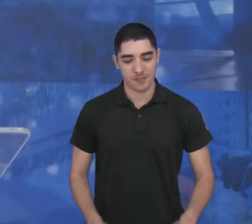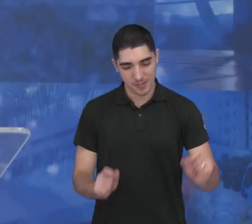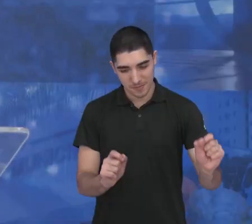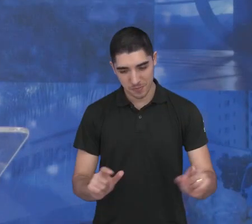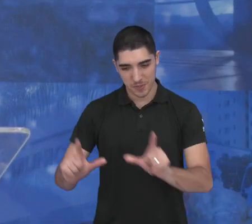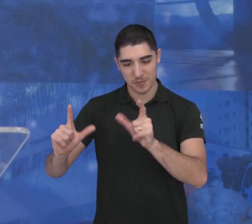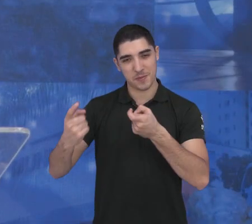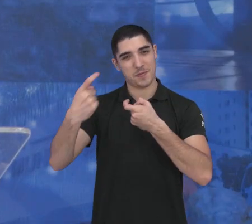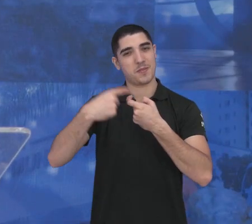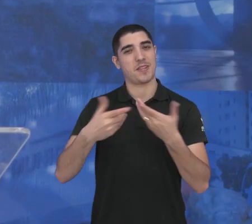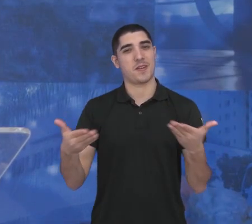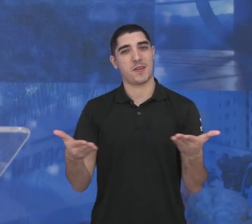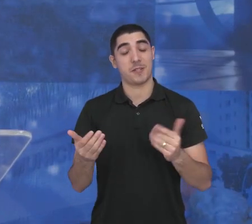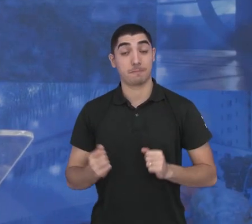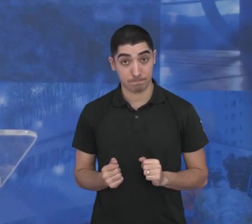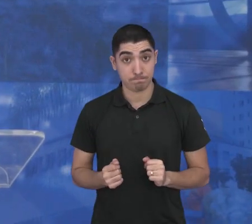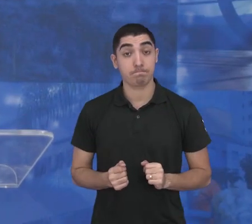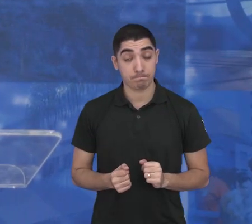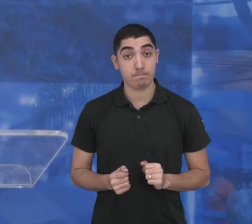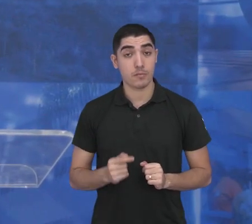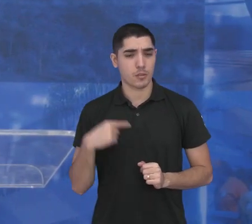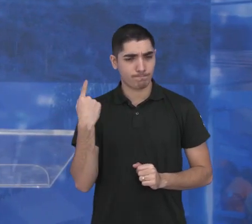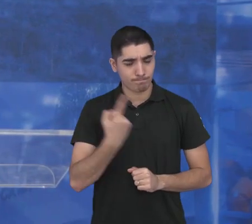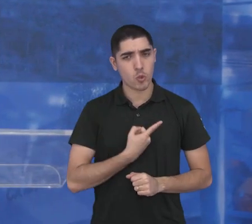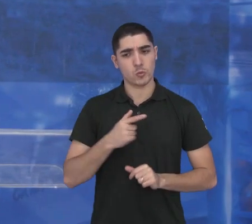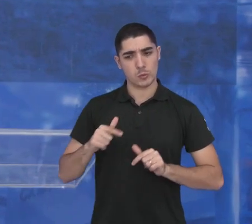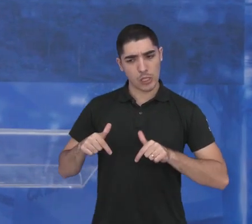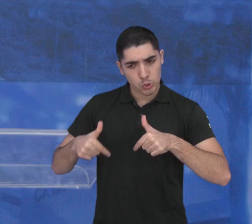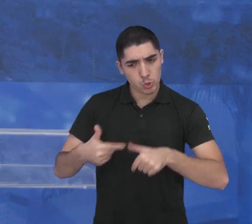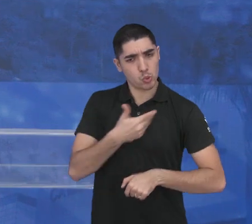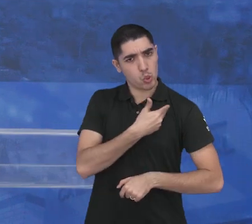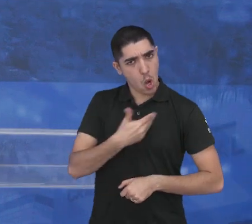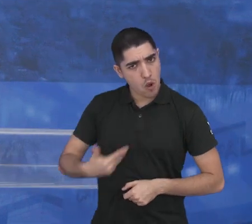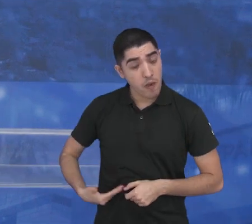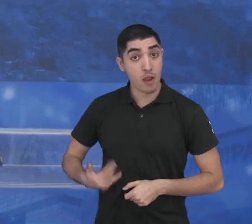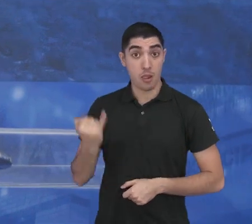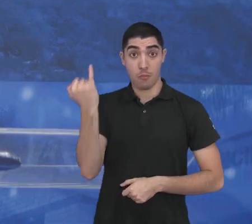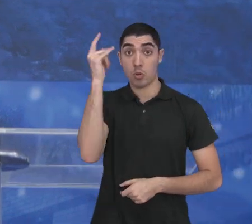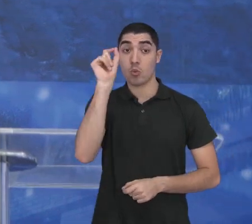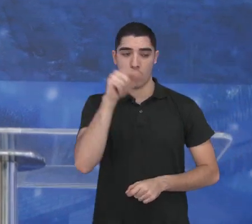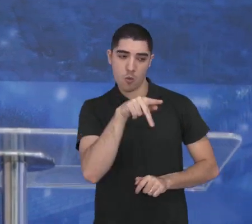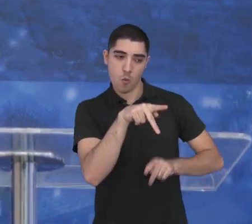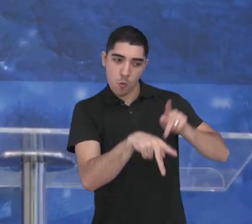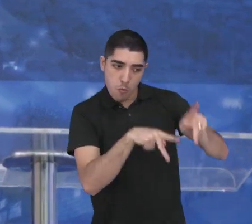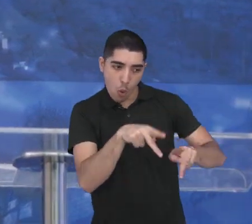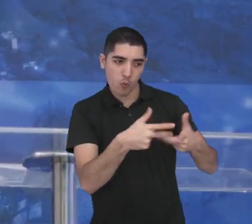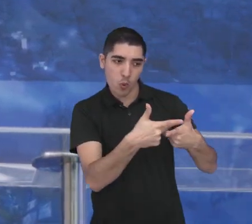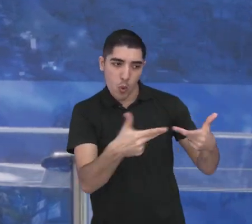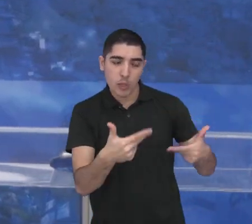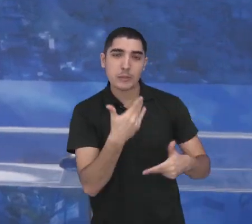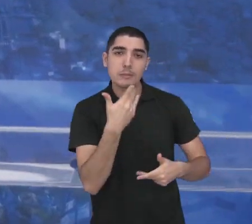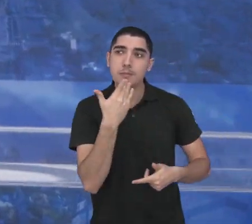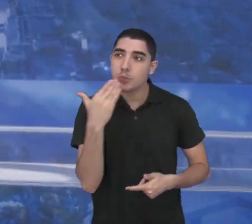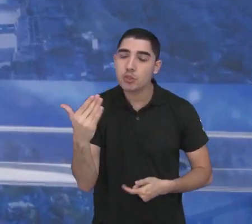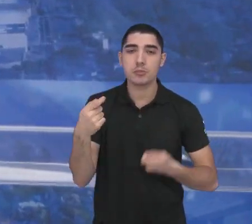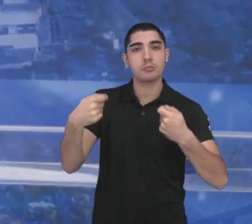Estamos de volta. E a construção de políticas públicas é feita com base nas necessidades do município, né? E em muitos casos,